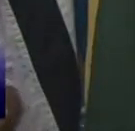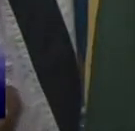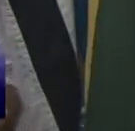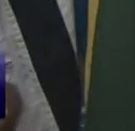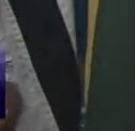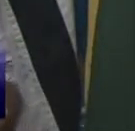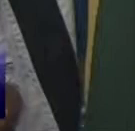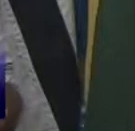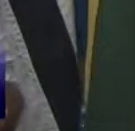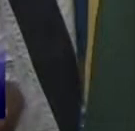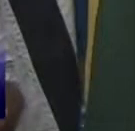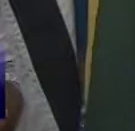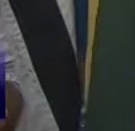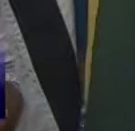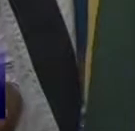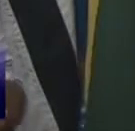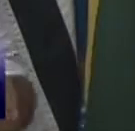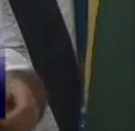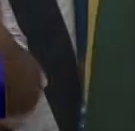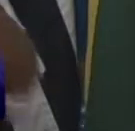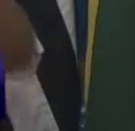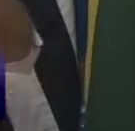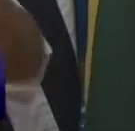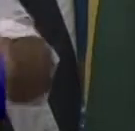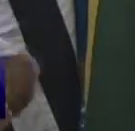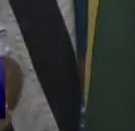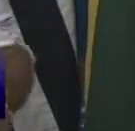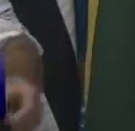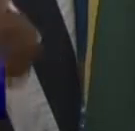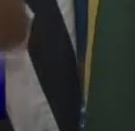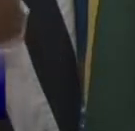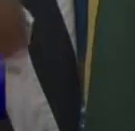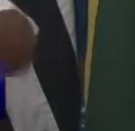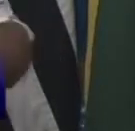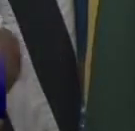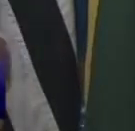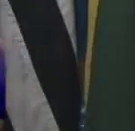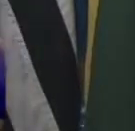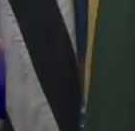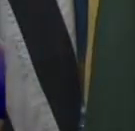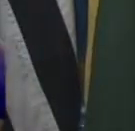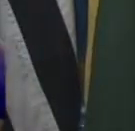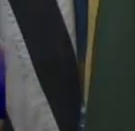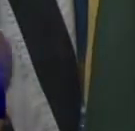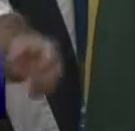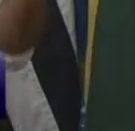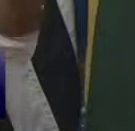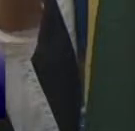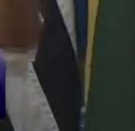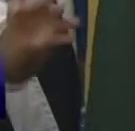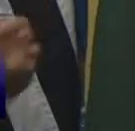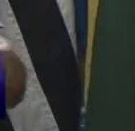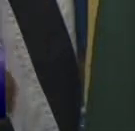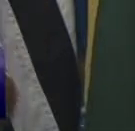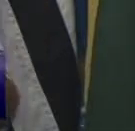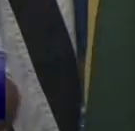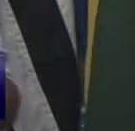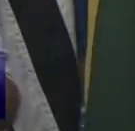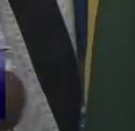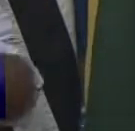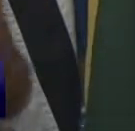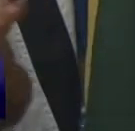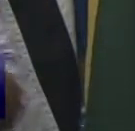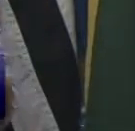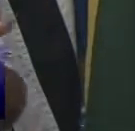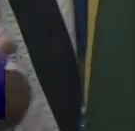rachar. Hoje, se você não chegar cedo na quadra, você não consegue sua vaga para jogar. Porque são muitos praticantes.